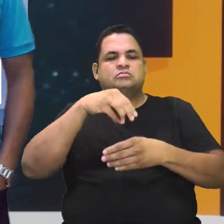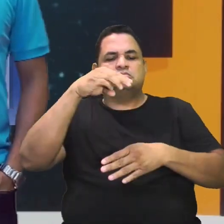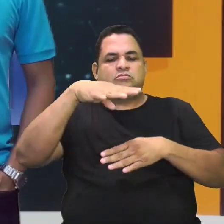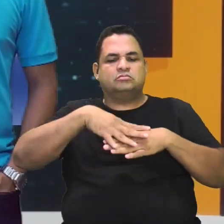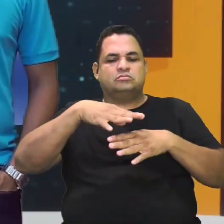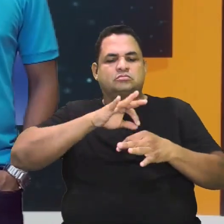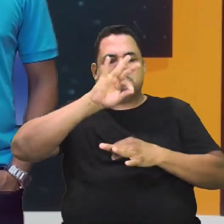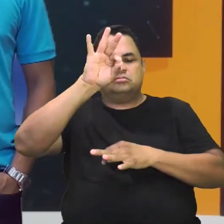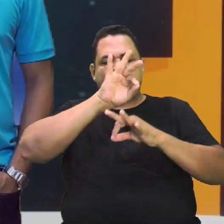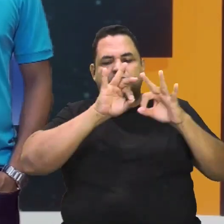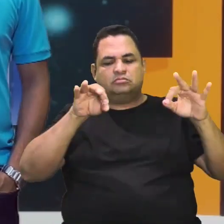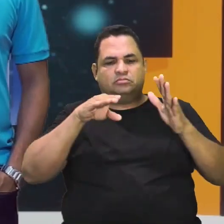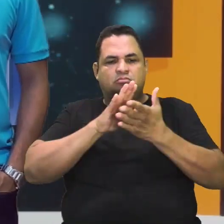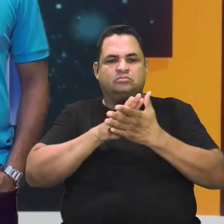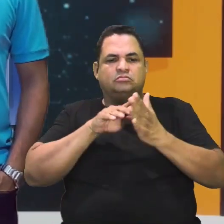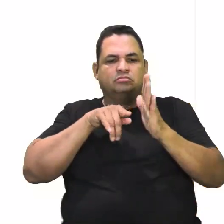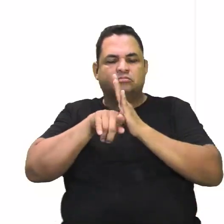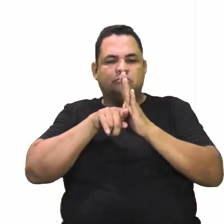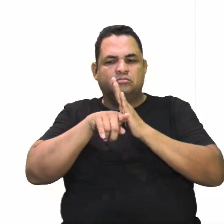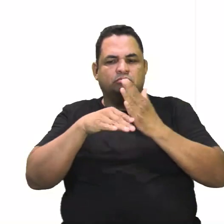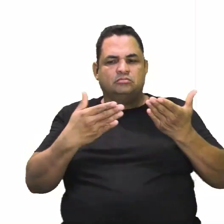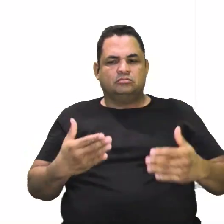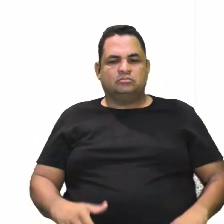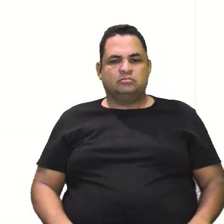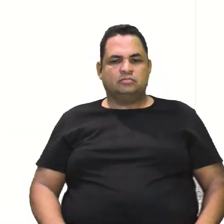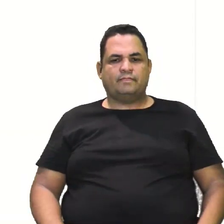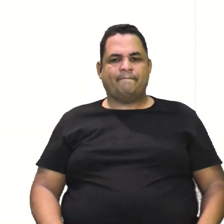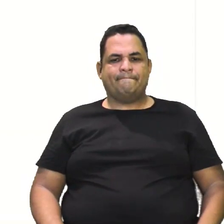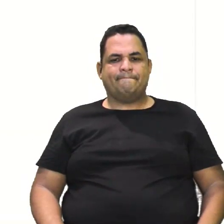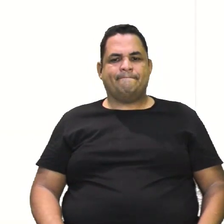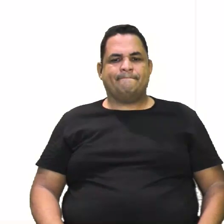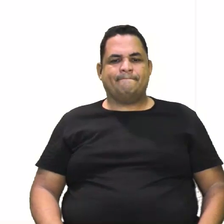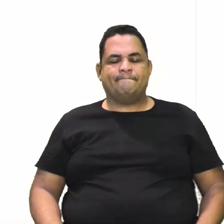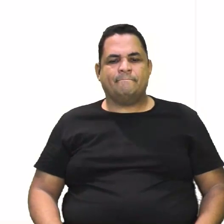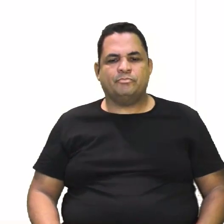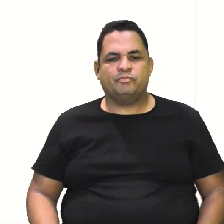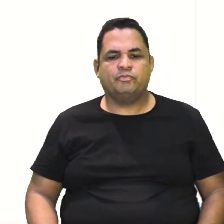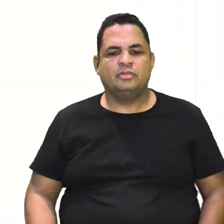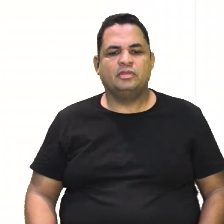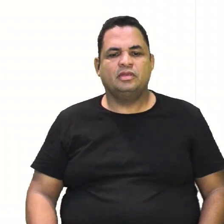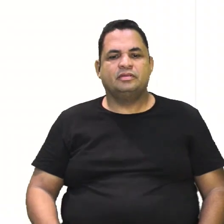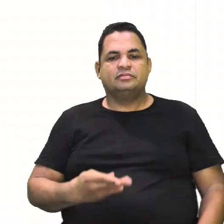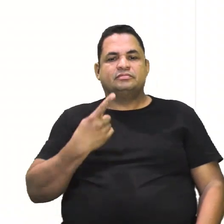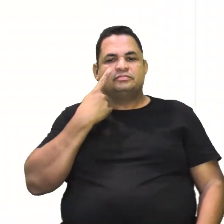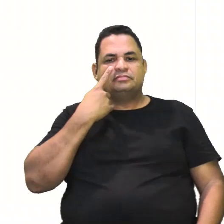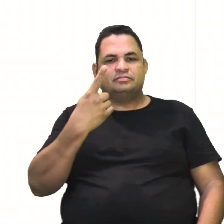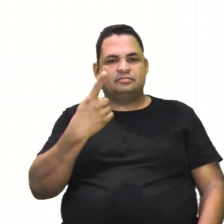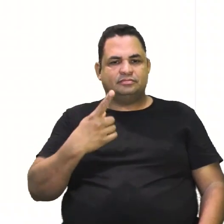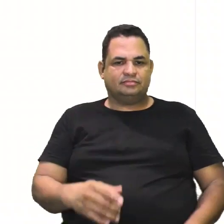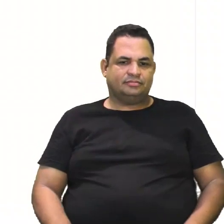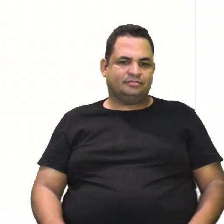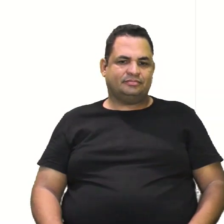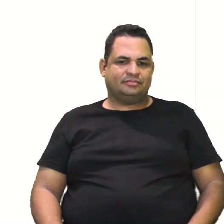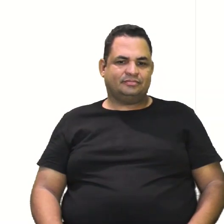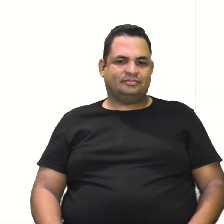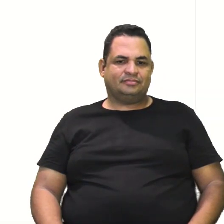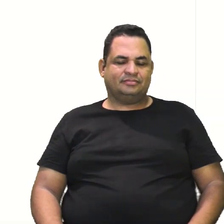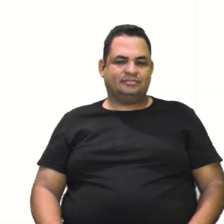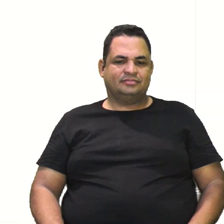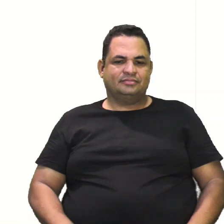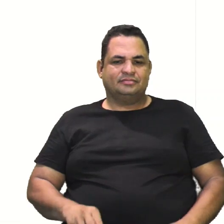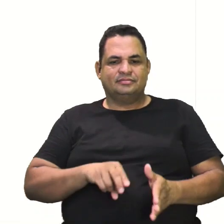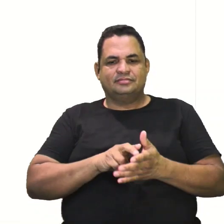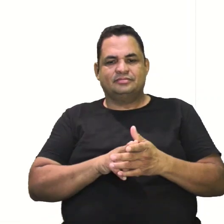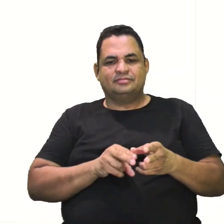analítica, tá bom? Olha lá então na telinha, vamos agora à sequência do conteúdo. Ih, olha aí, temos uma